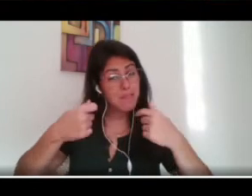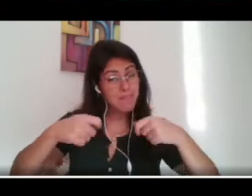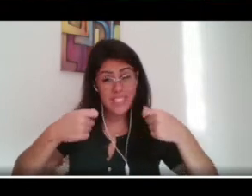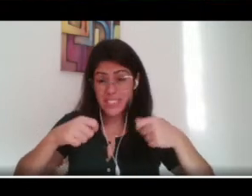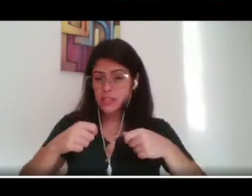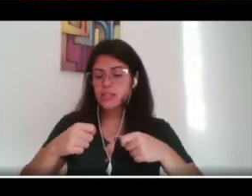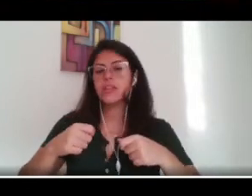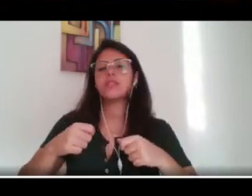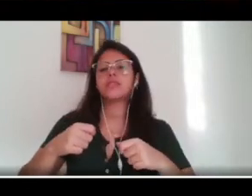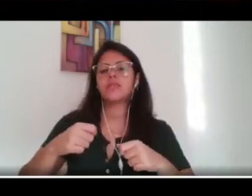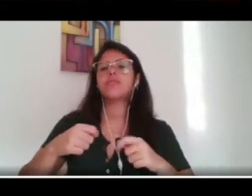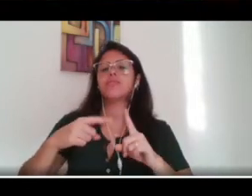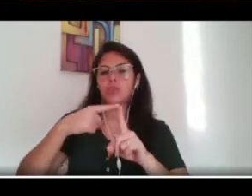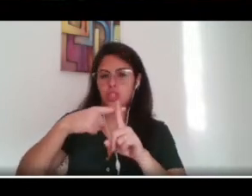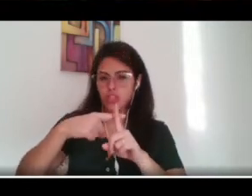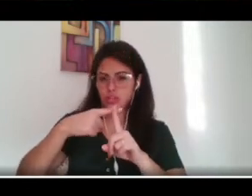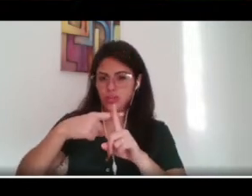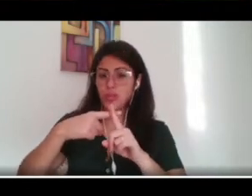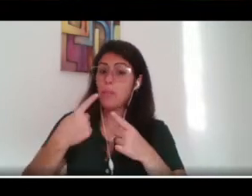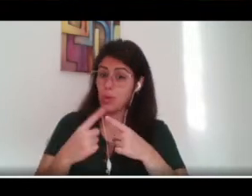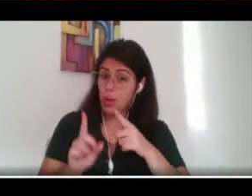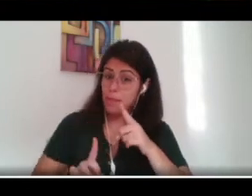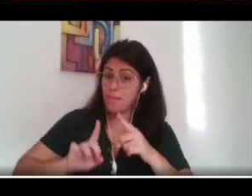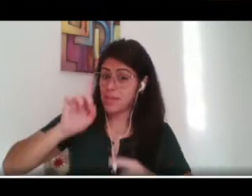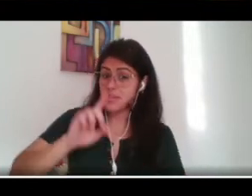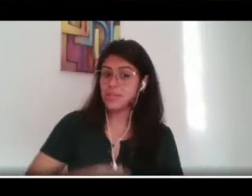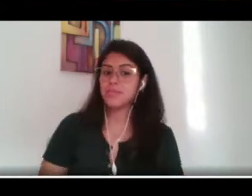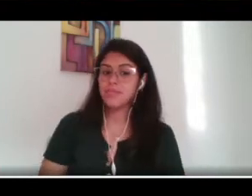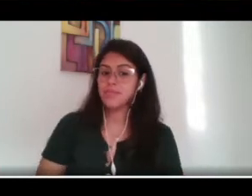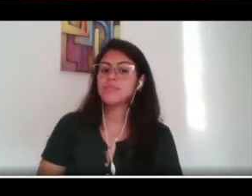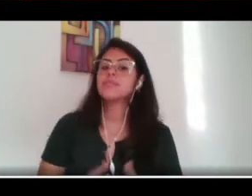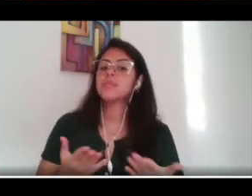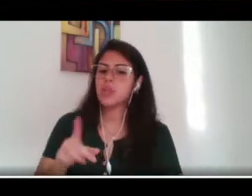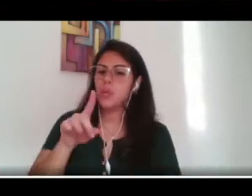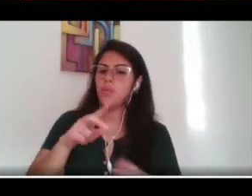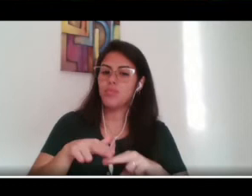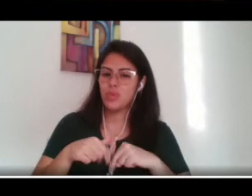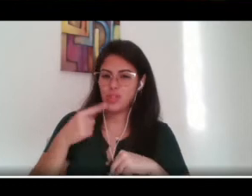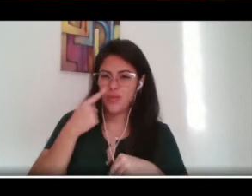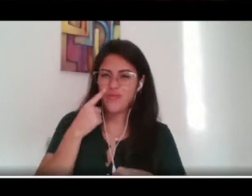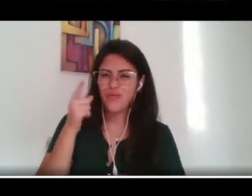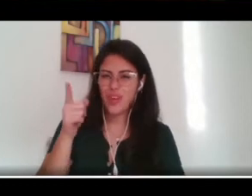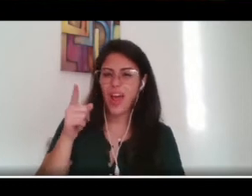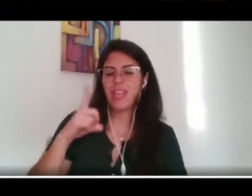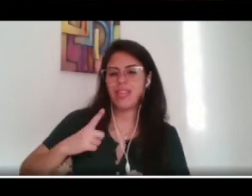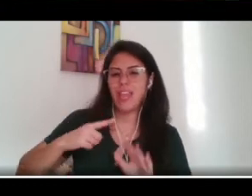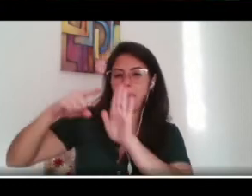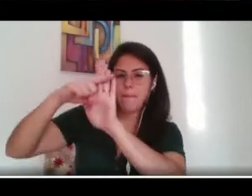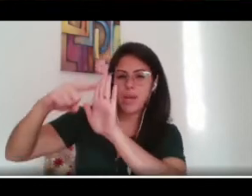meu ΔY seja maior que zero. E aí, se você fizer essa conta, você acha lá